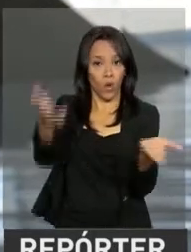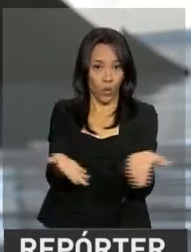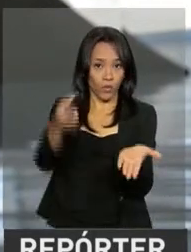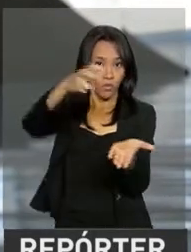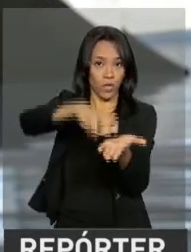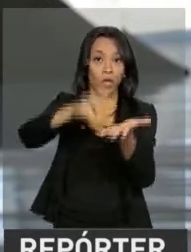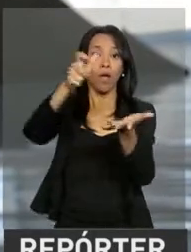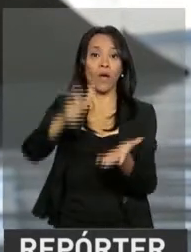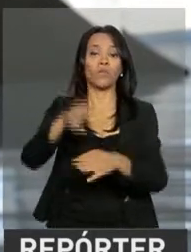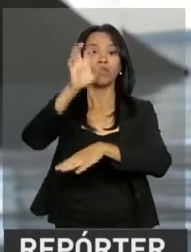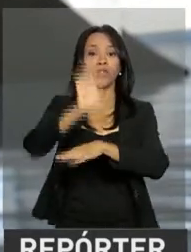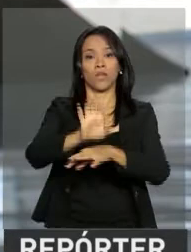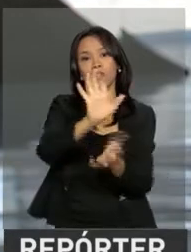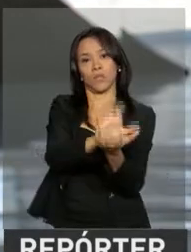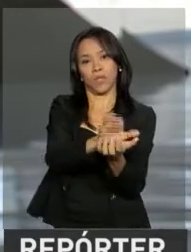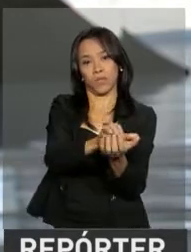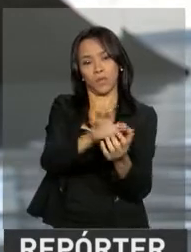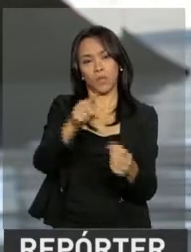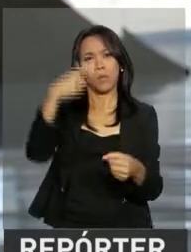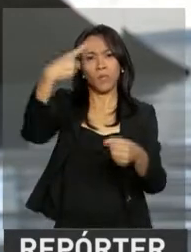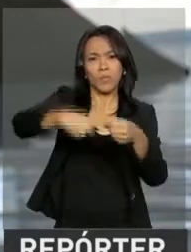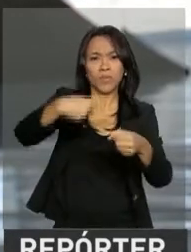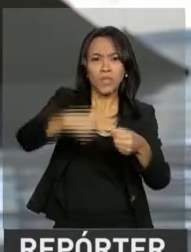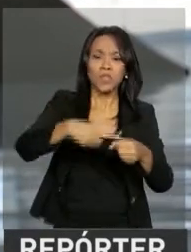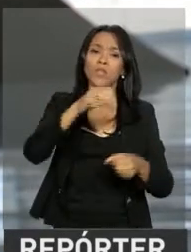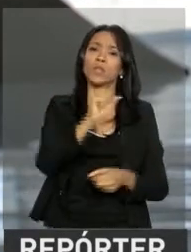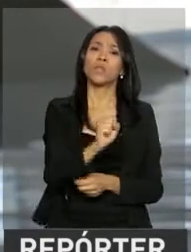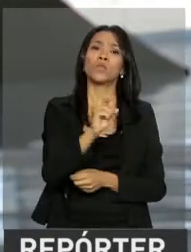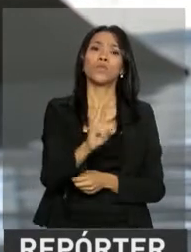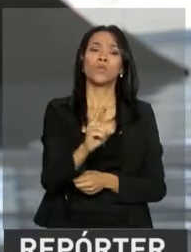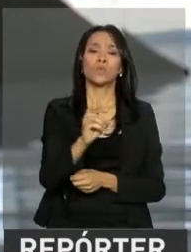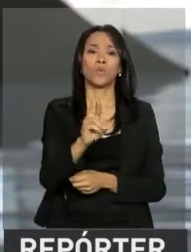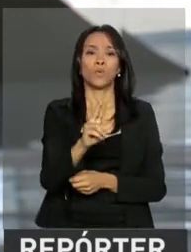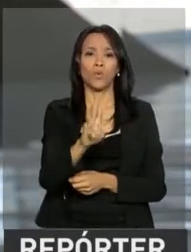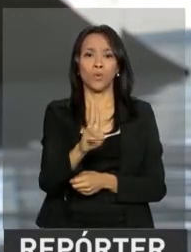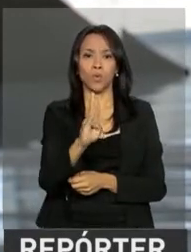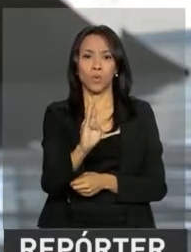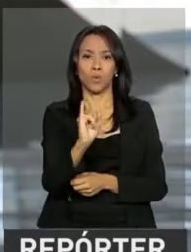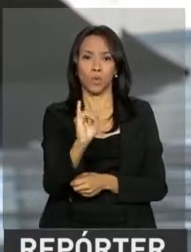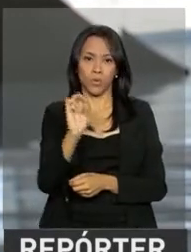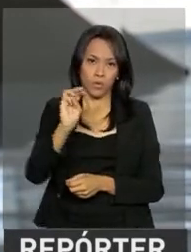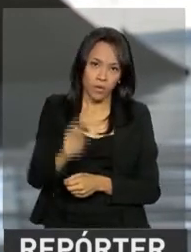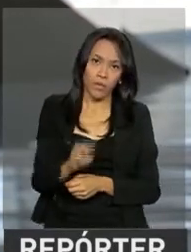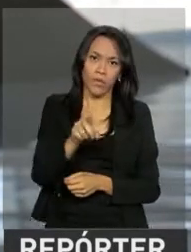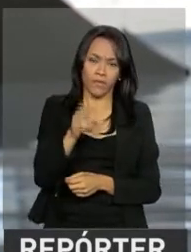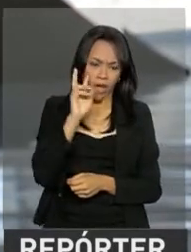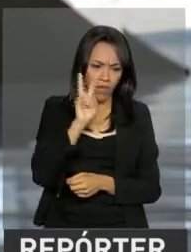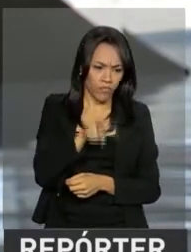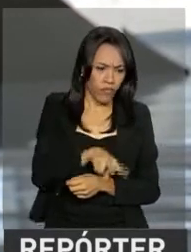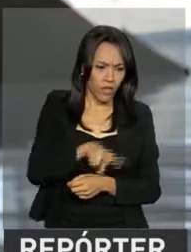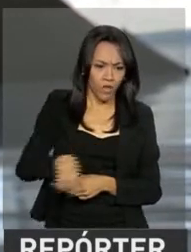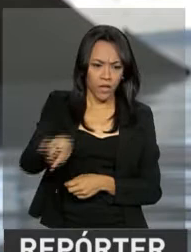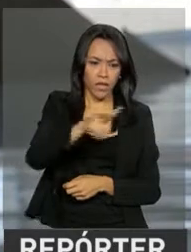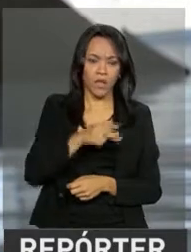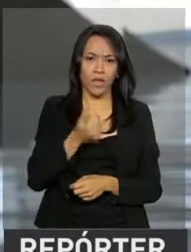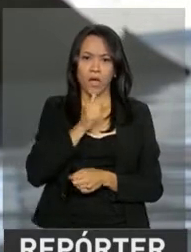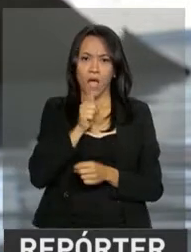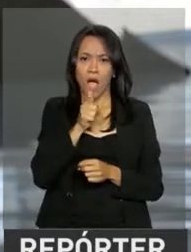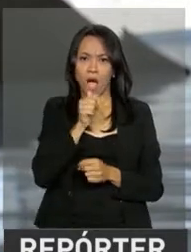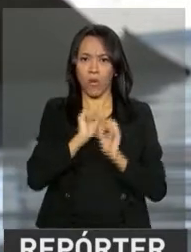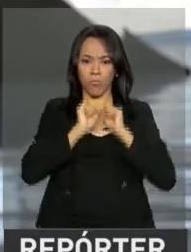primeiro compromisso vai ser no município de surubim onde vai fazer uma extensão é na barragem de jucazinho